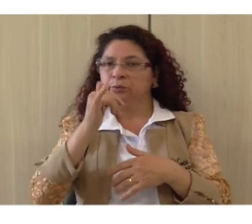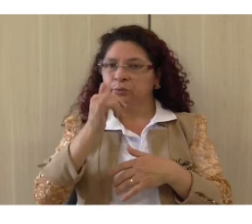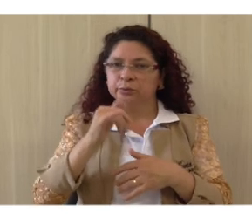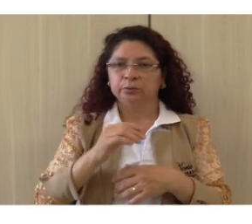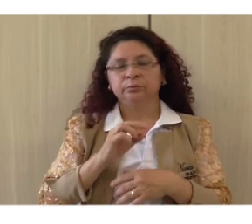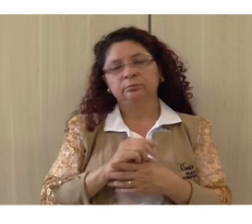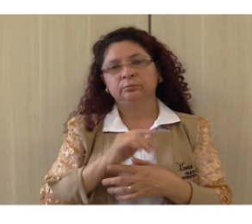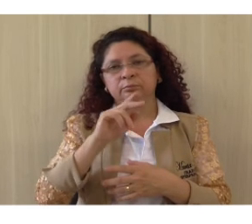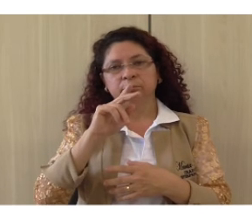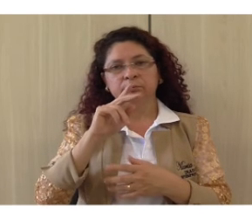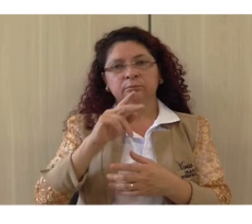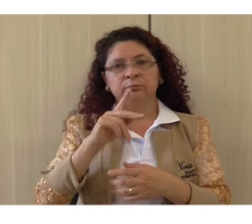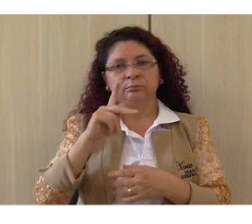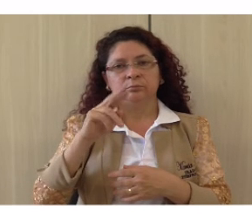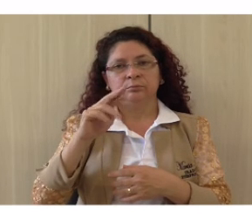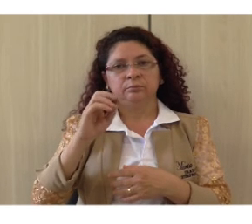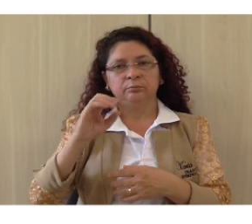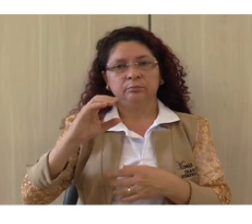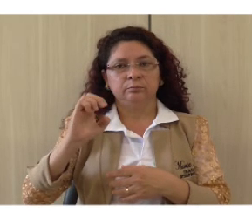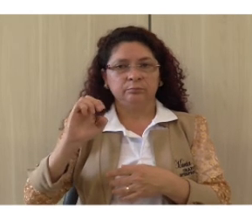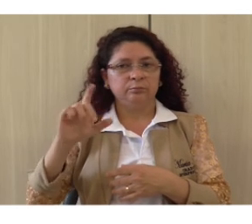no endereço